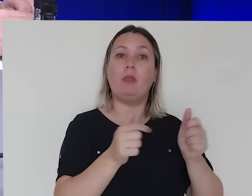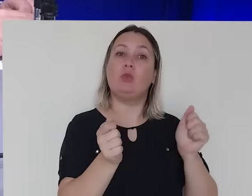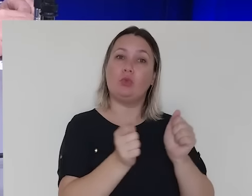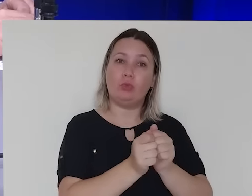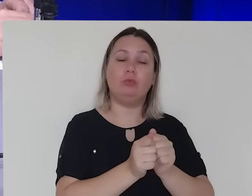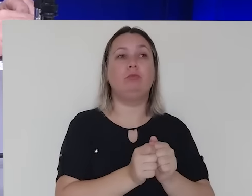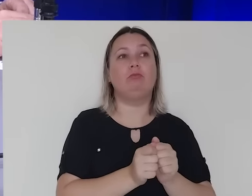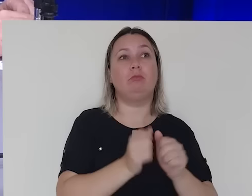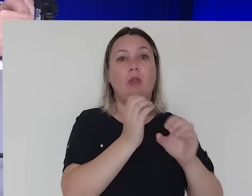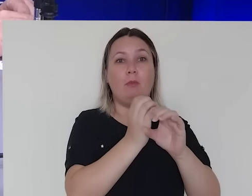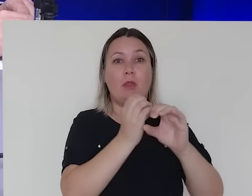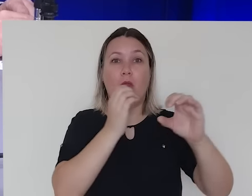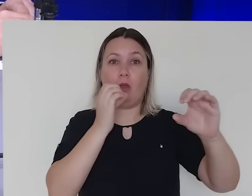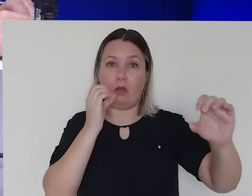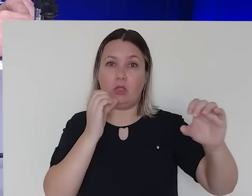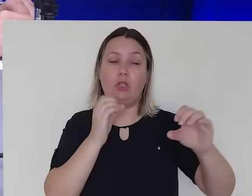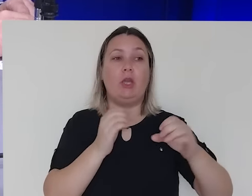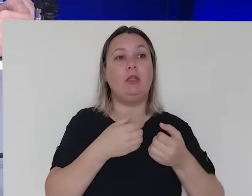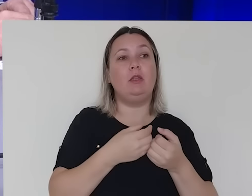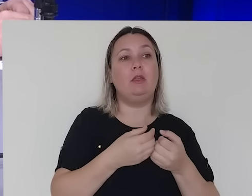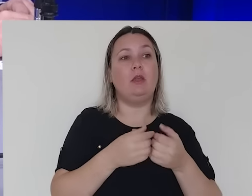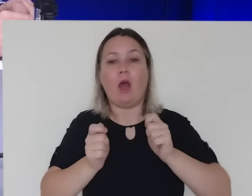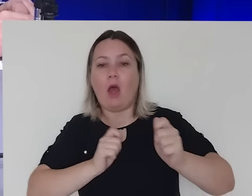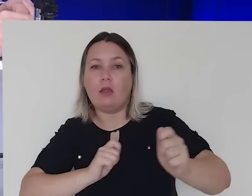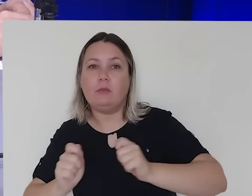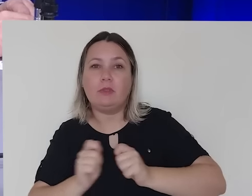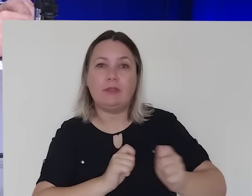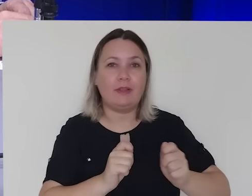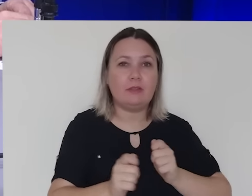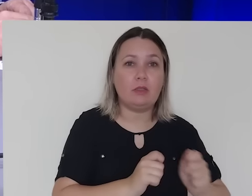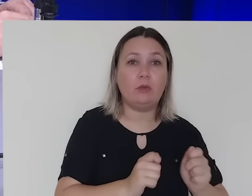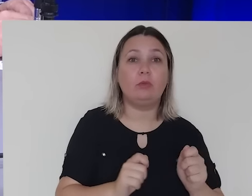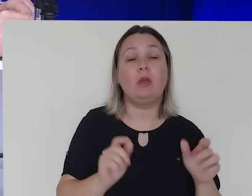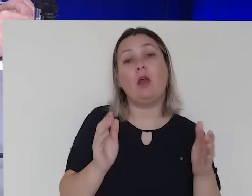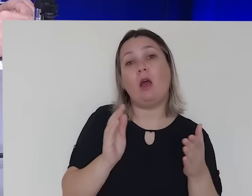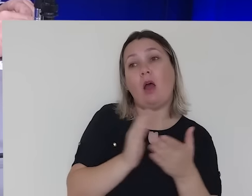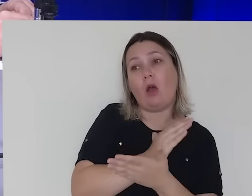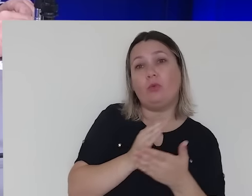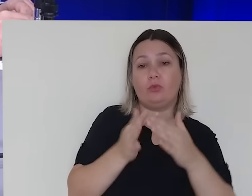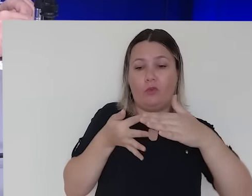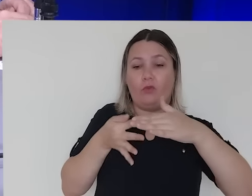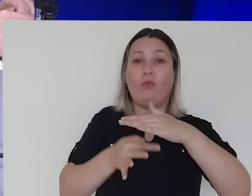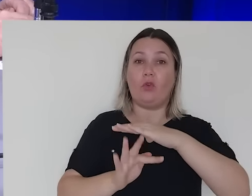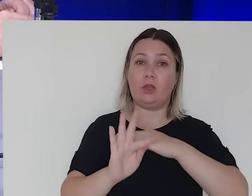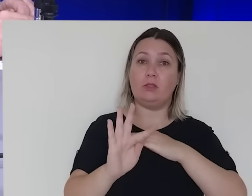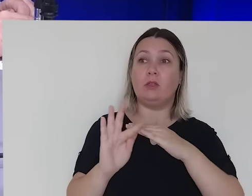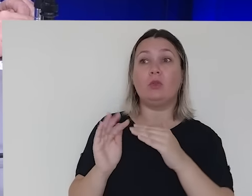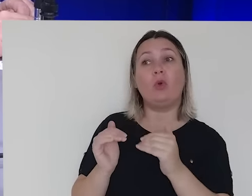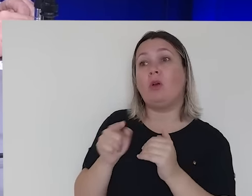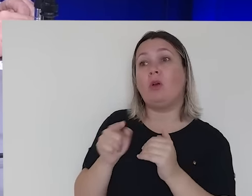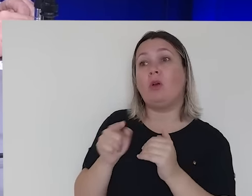são funcionários Tegra E você tem os fornecedores que não são Tegra então para dar só um exemplo um prédio Residencial de